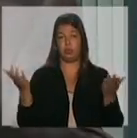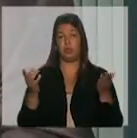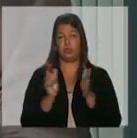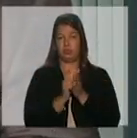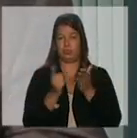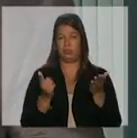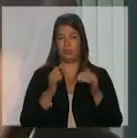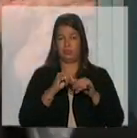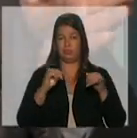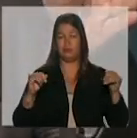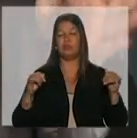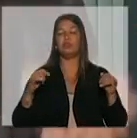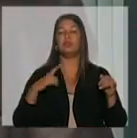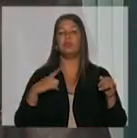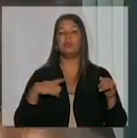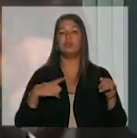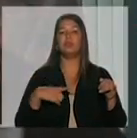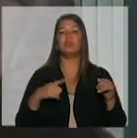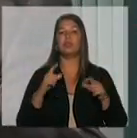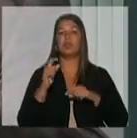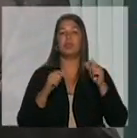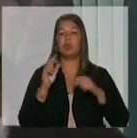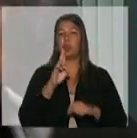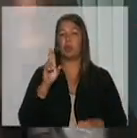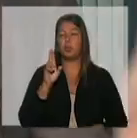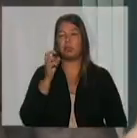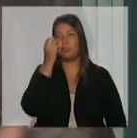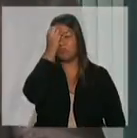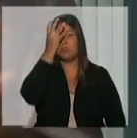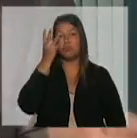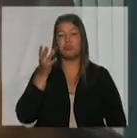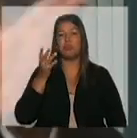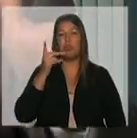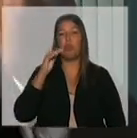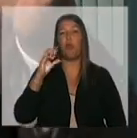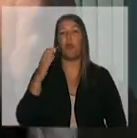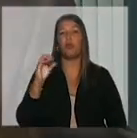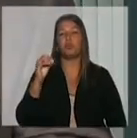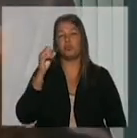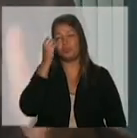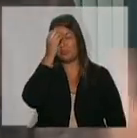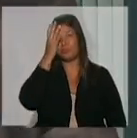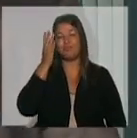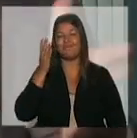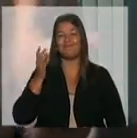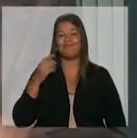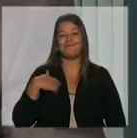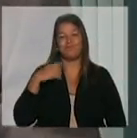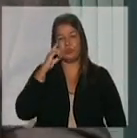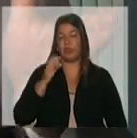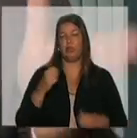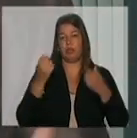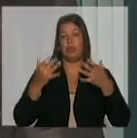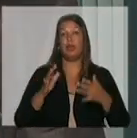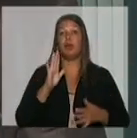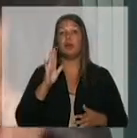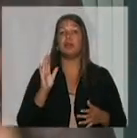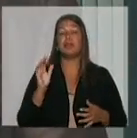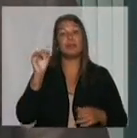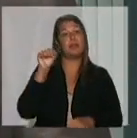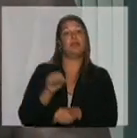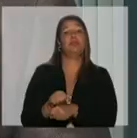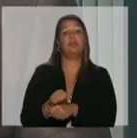no jornal dizendo da inviabilidade eu não vou me lembrar o nome do poço, mas um desses poços aí, Tupi, eu acho, que está